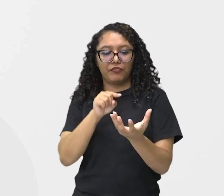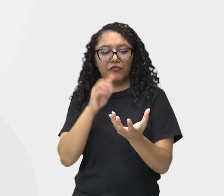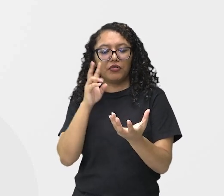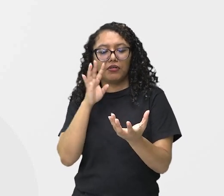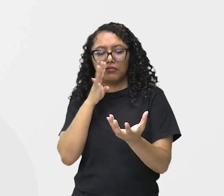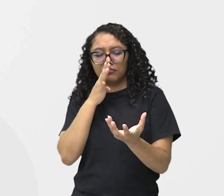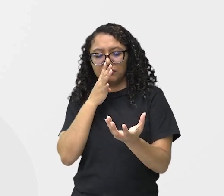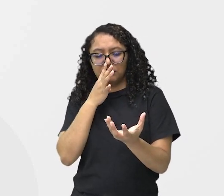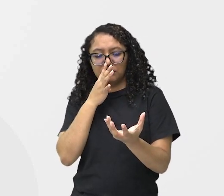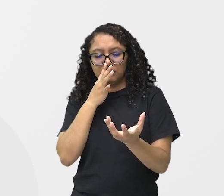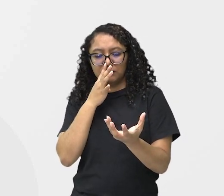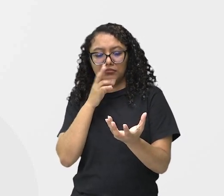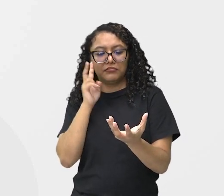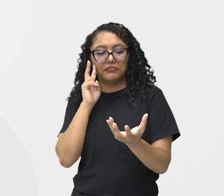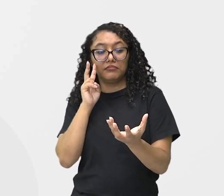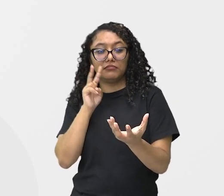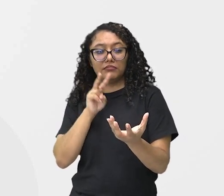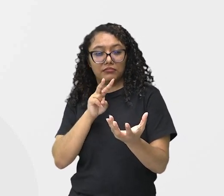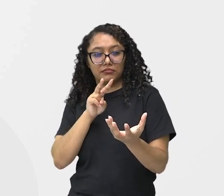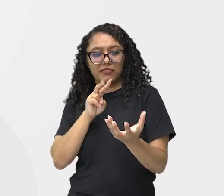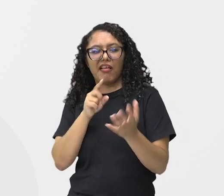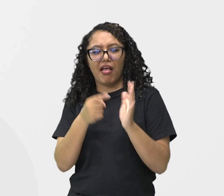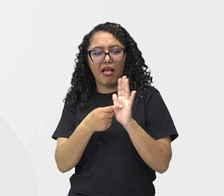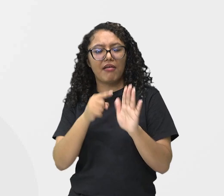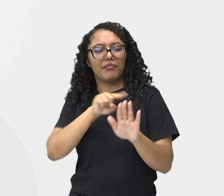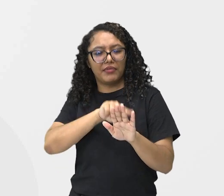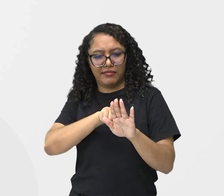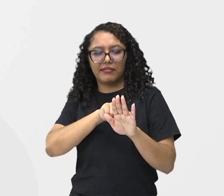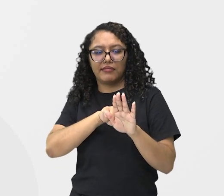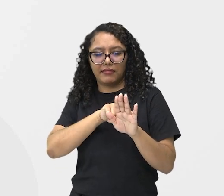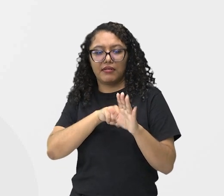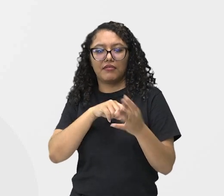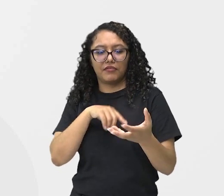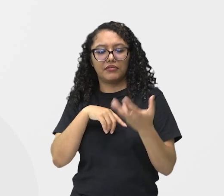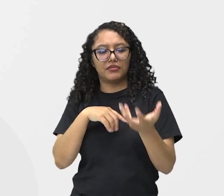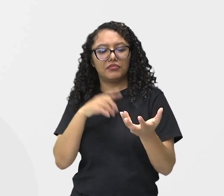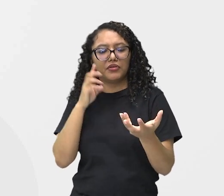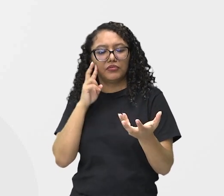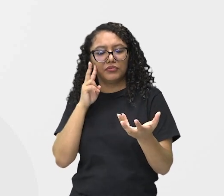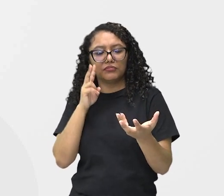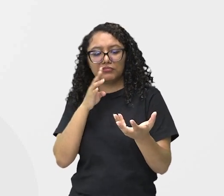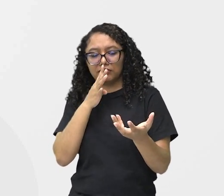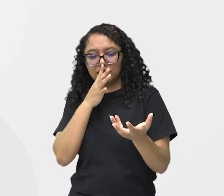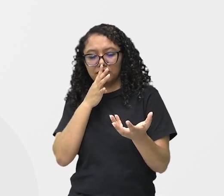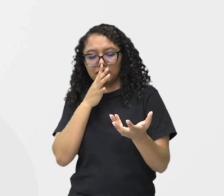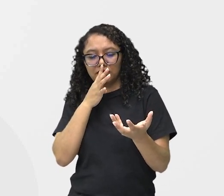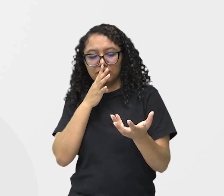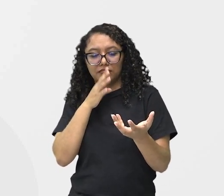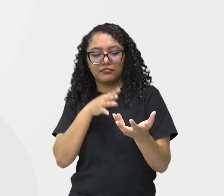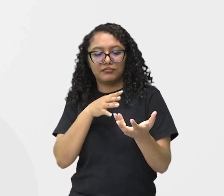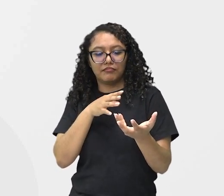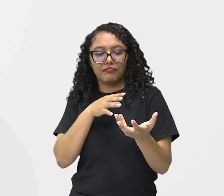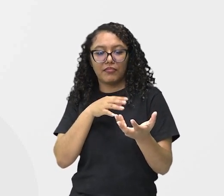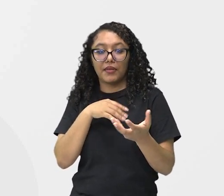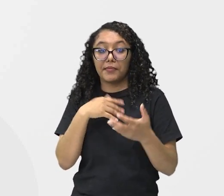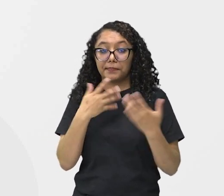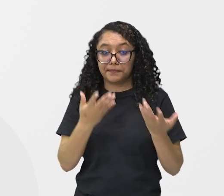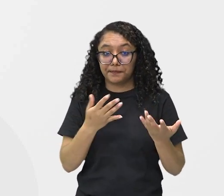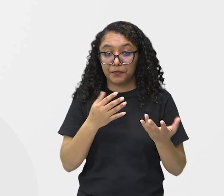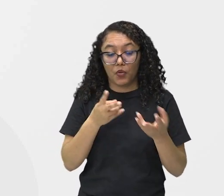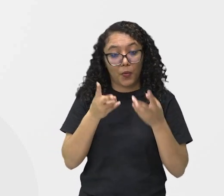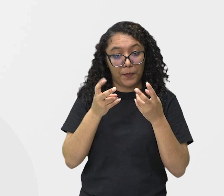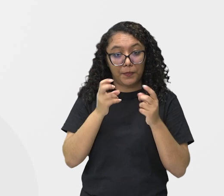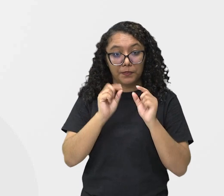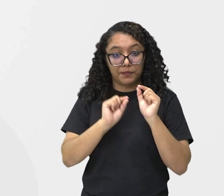ficou lá olhando, claro que é uma metáfora. Deus interfere se necessário. Mas então analisem